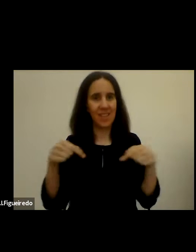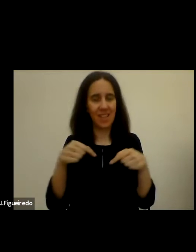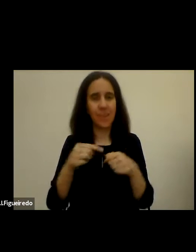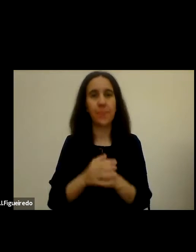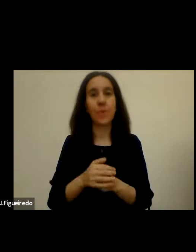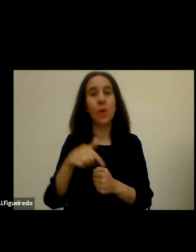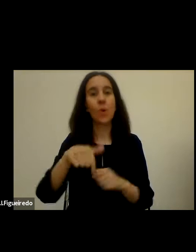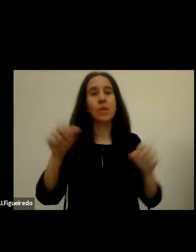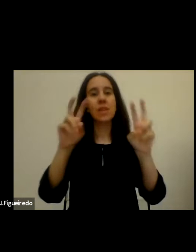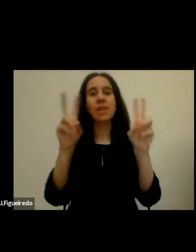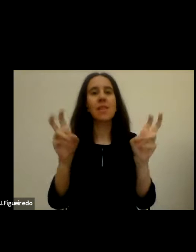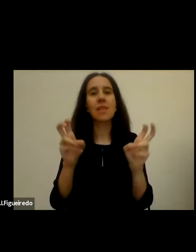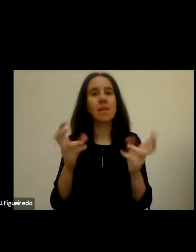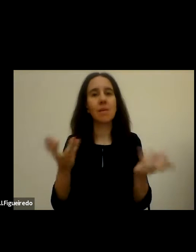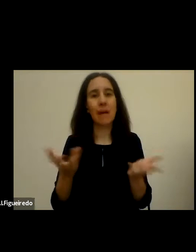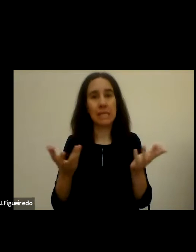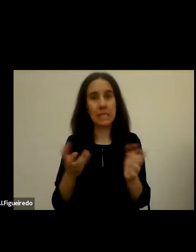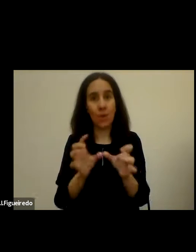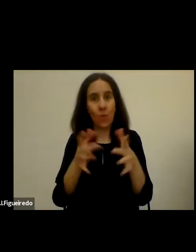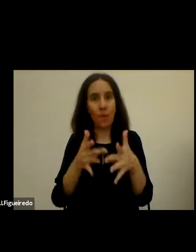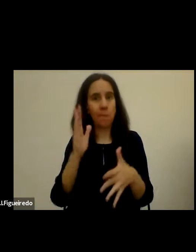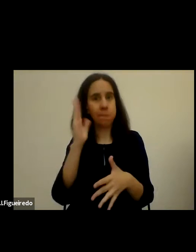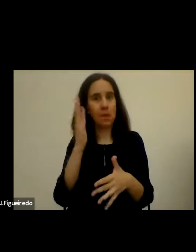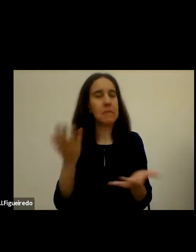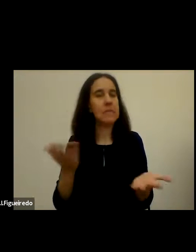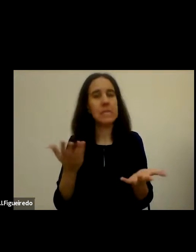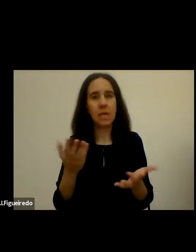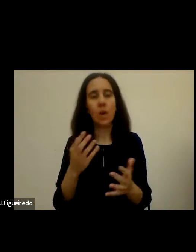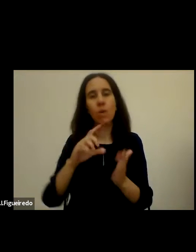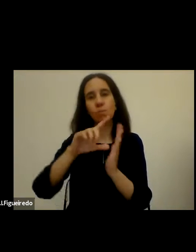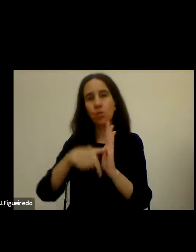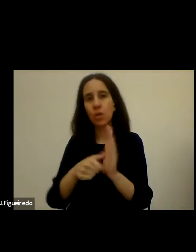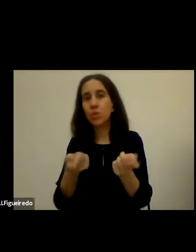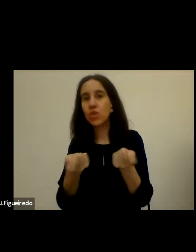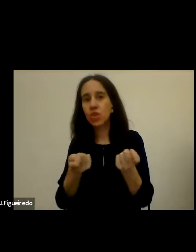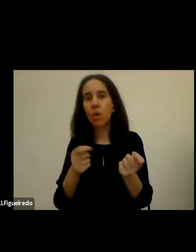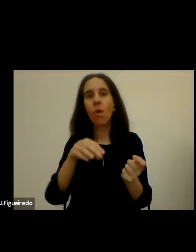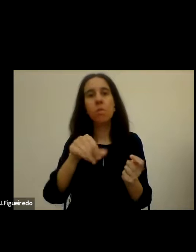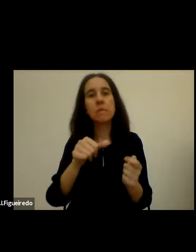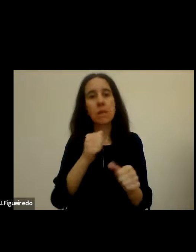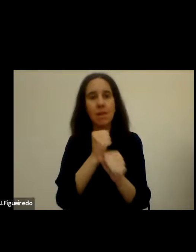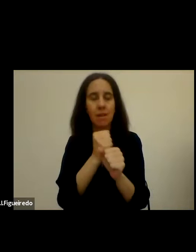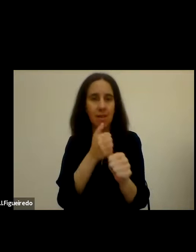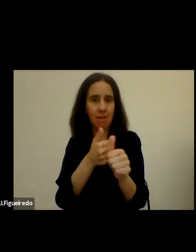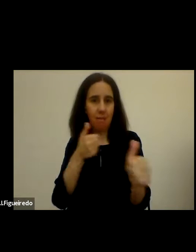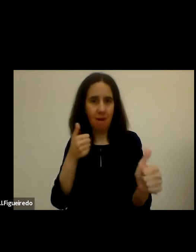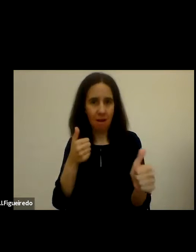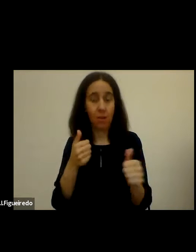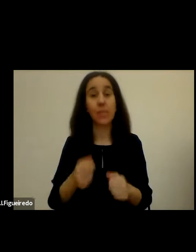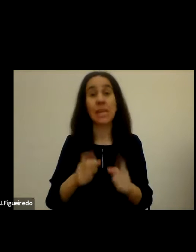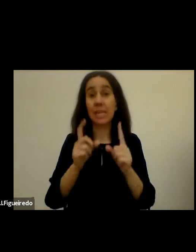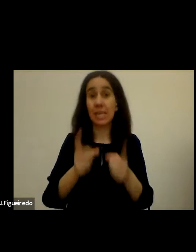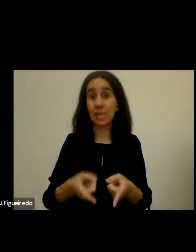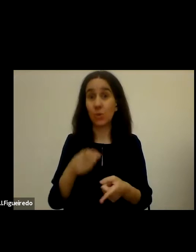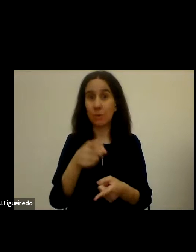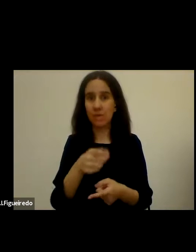Hoje o tema do nosso webinar é a gestão de projetos em teletrabalho. E para dar início a